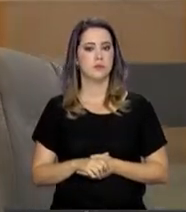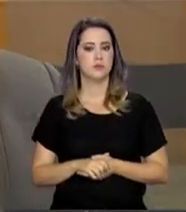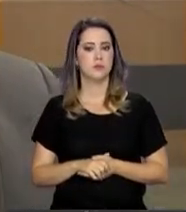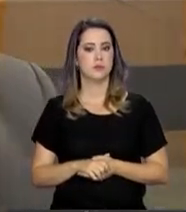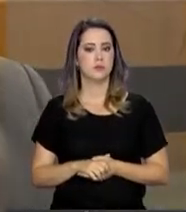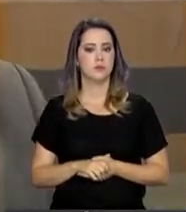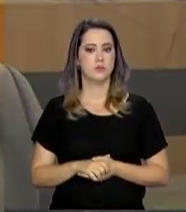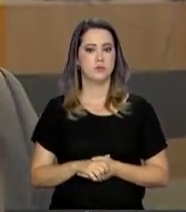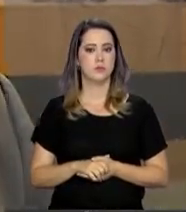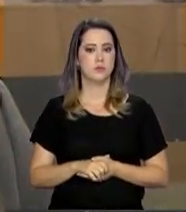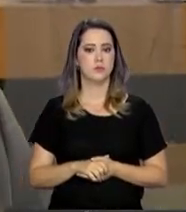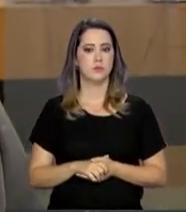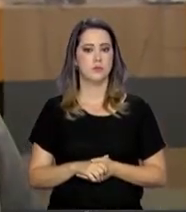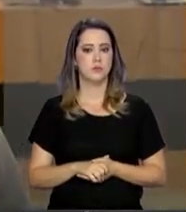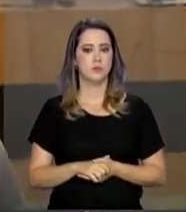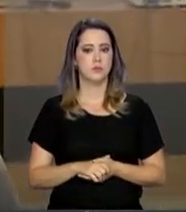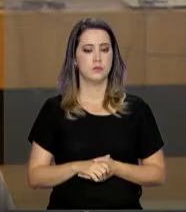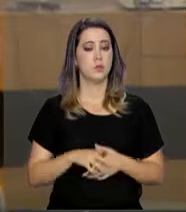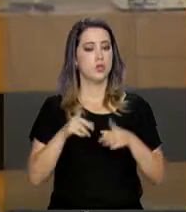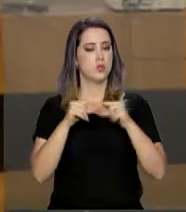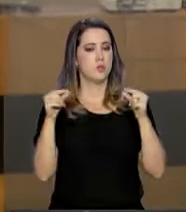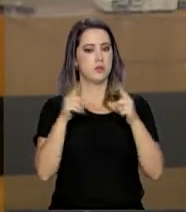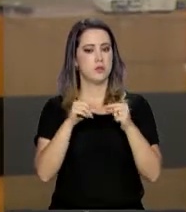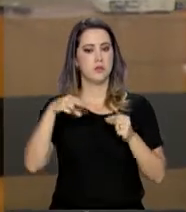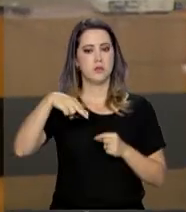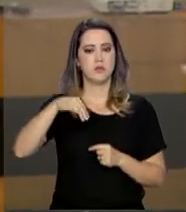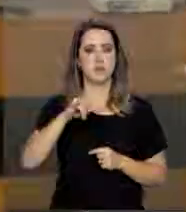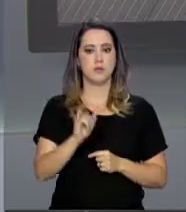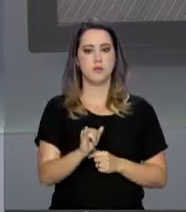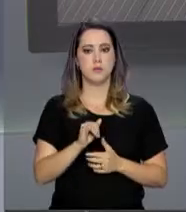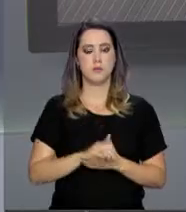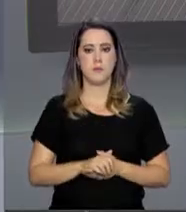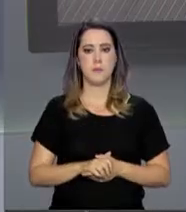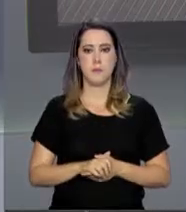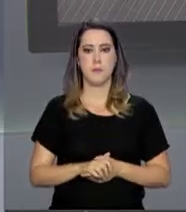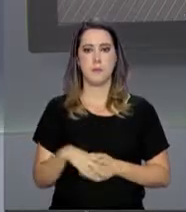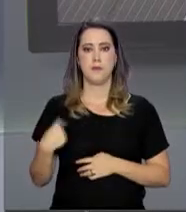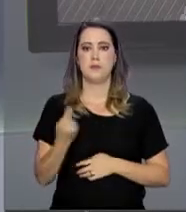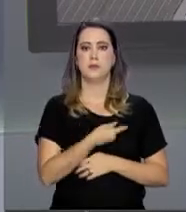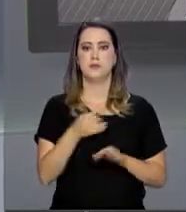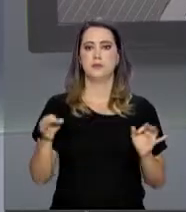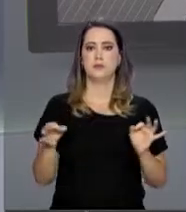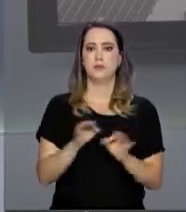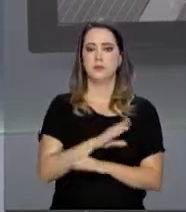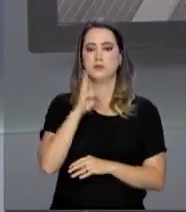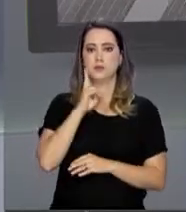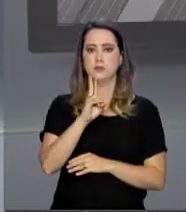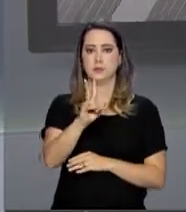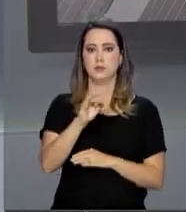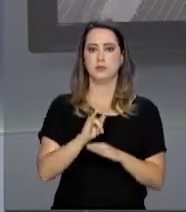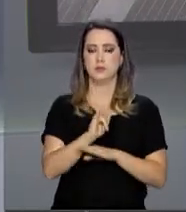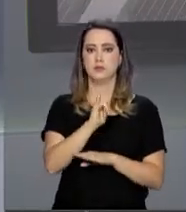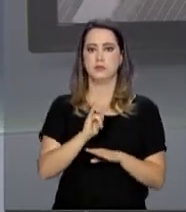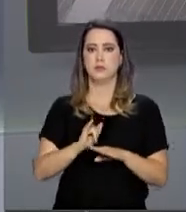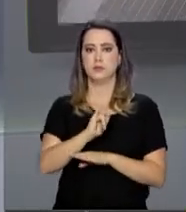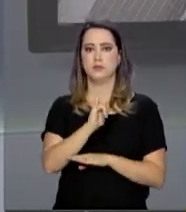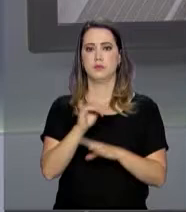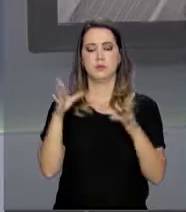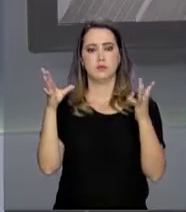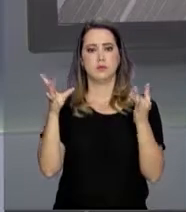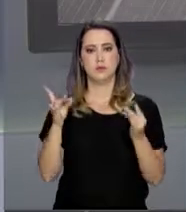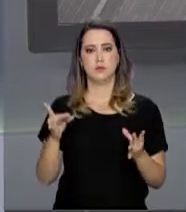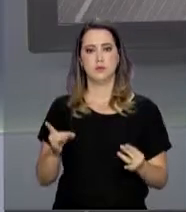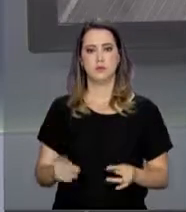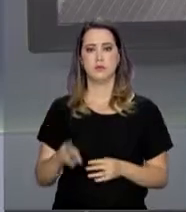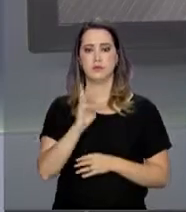barra catálogos de brasília nem pereira nós ficamos por aqui você pode rever as reportagens no